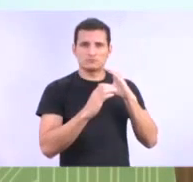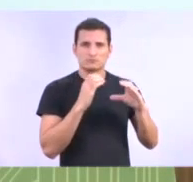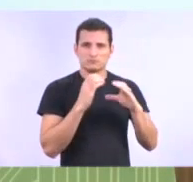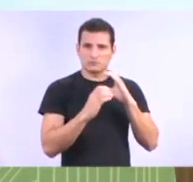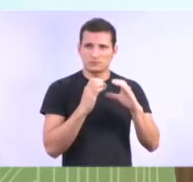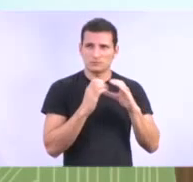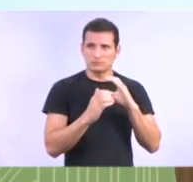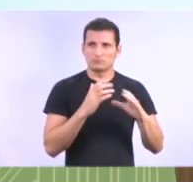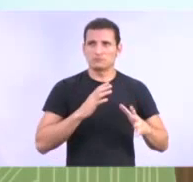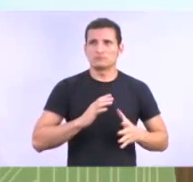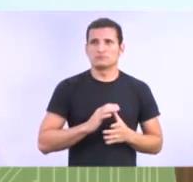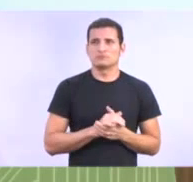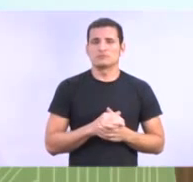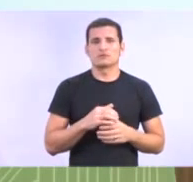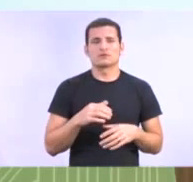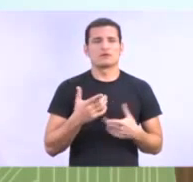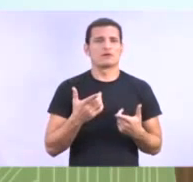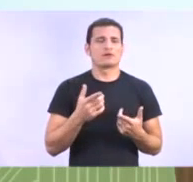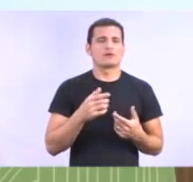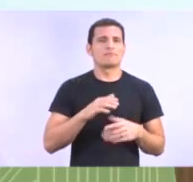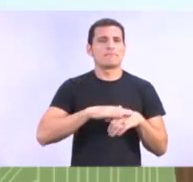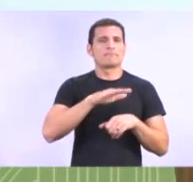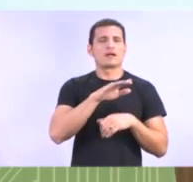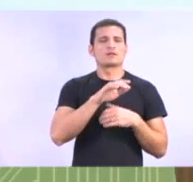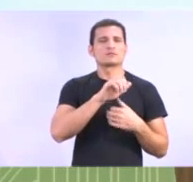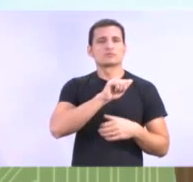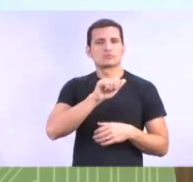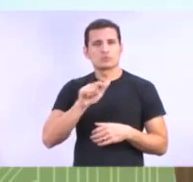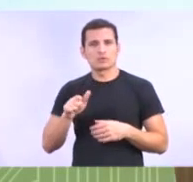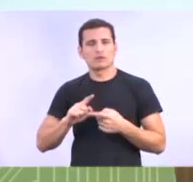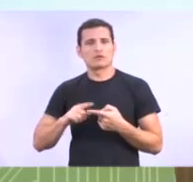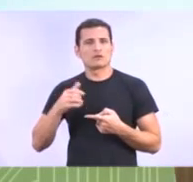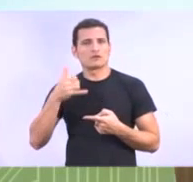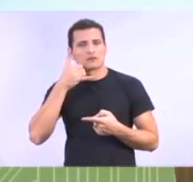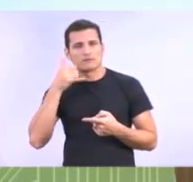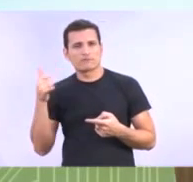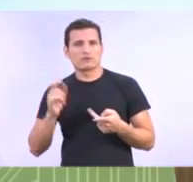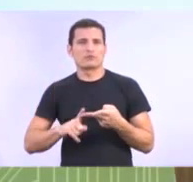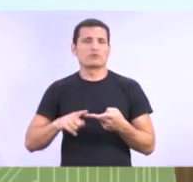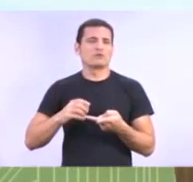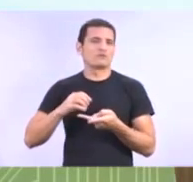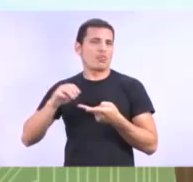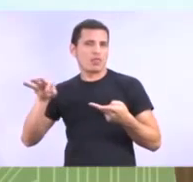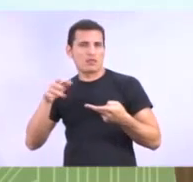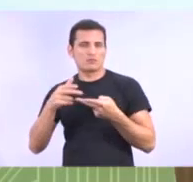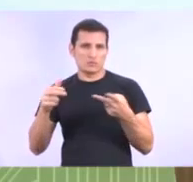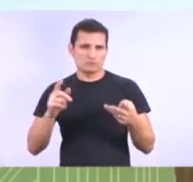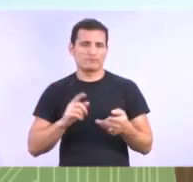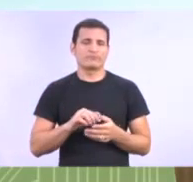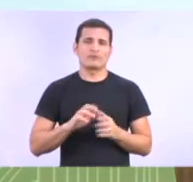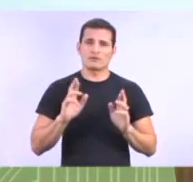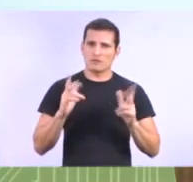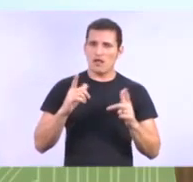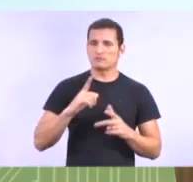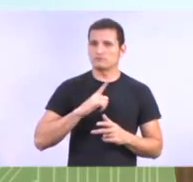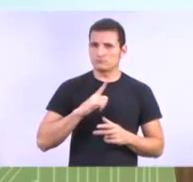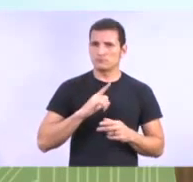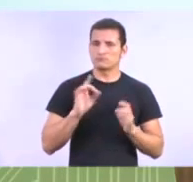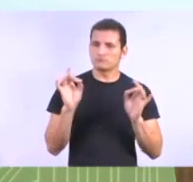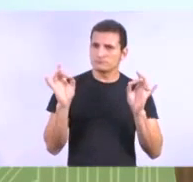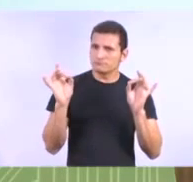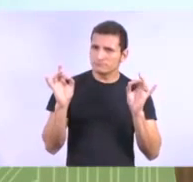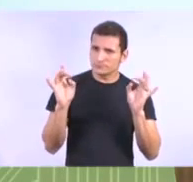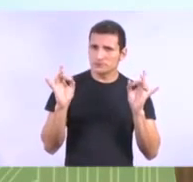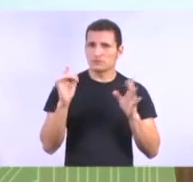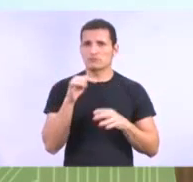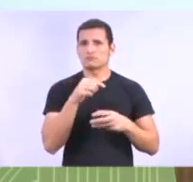perante até ligações telefônicas, a transmissões diversas que sejam. É claro que existia um tratamento todo especial para